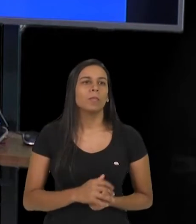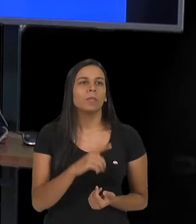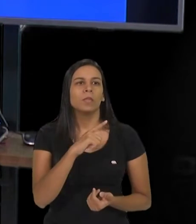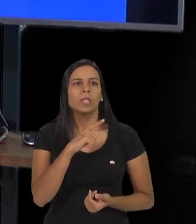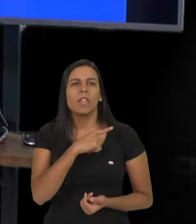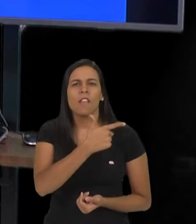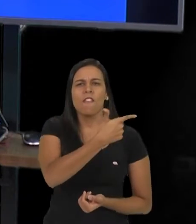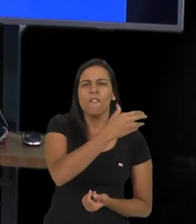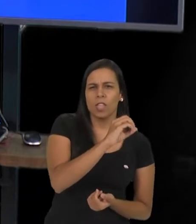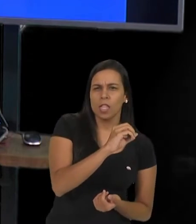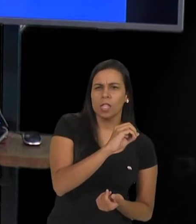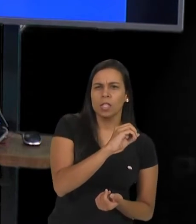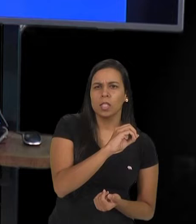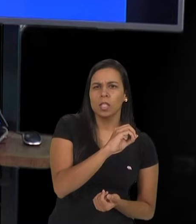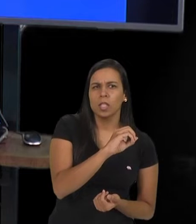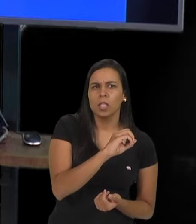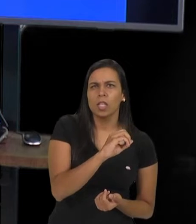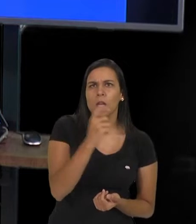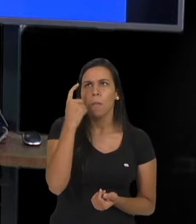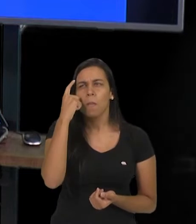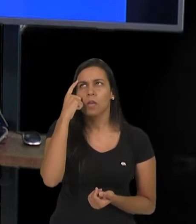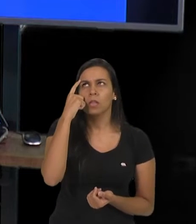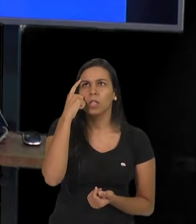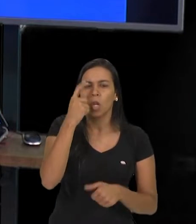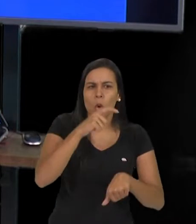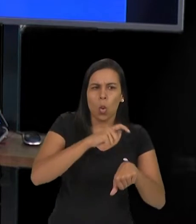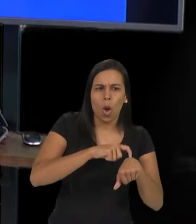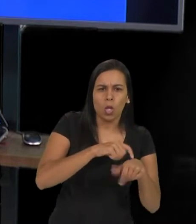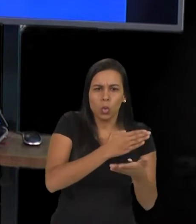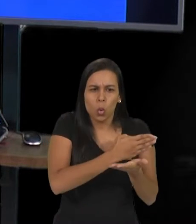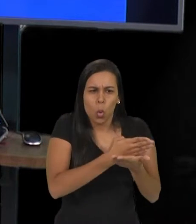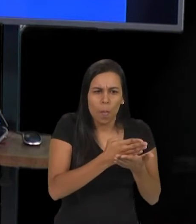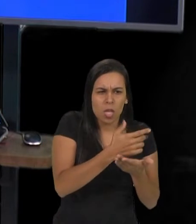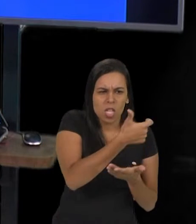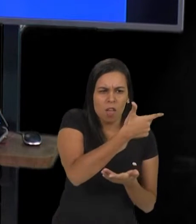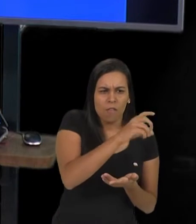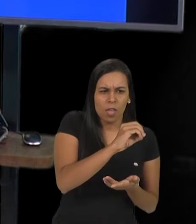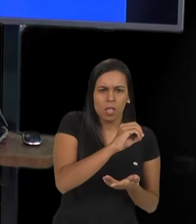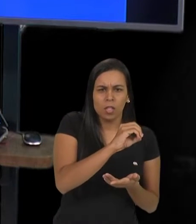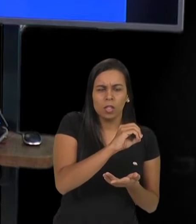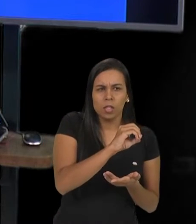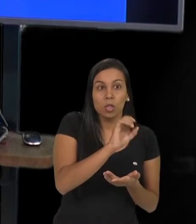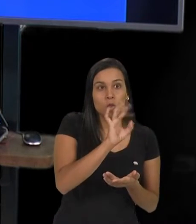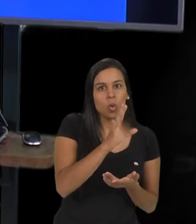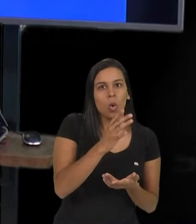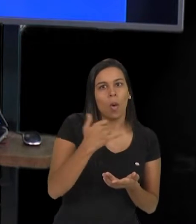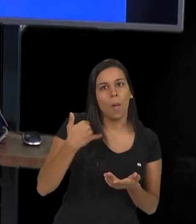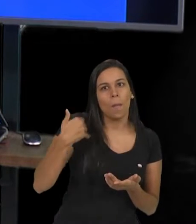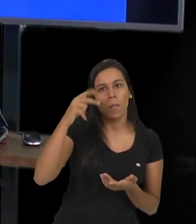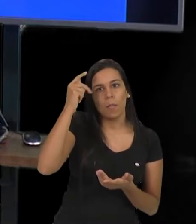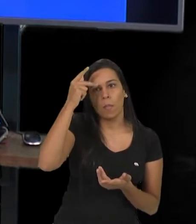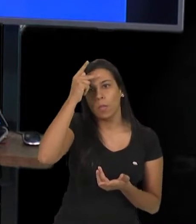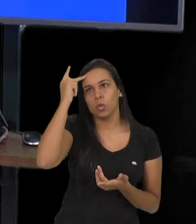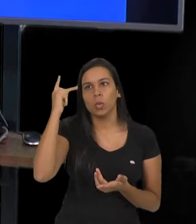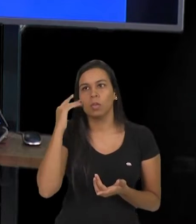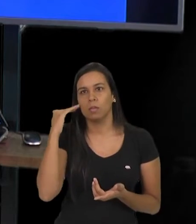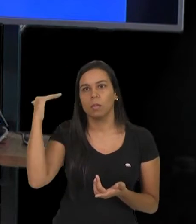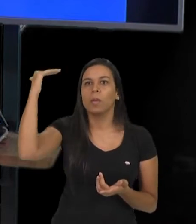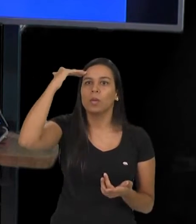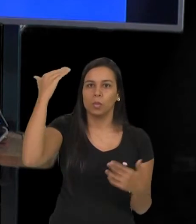4, que eu posso imaginar é um cassino, o horário de funcionamento de cassino é só para adultos, né, só entre pessoas de maior. Então temos aqui